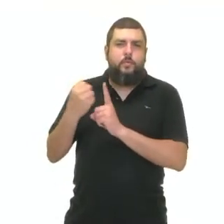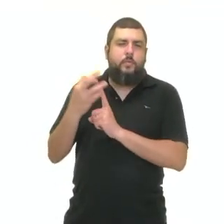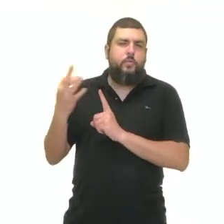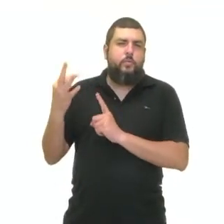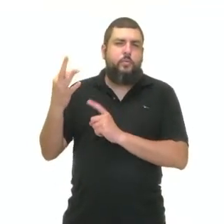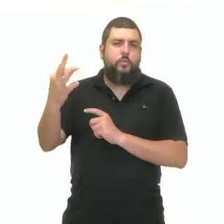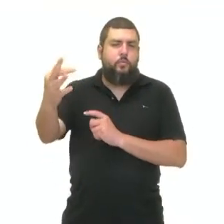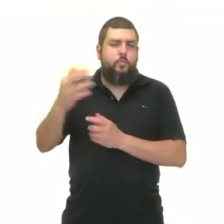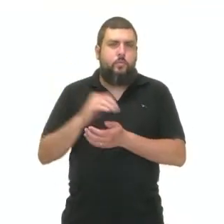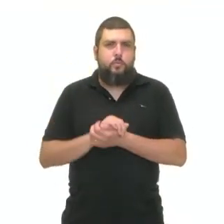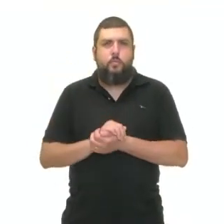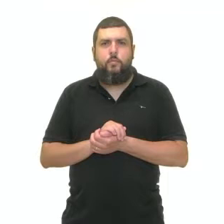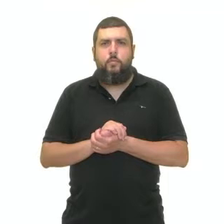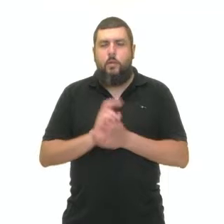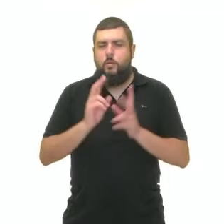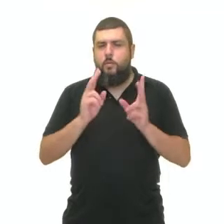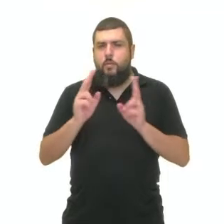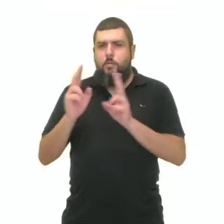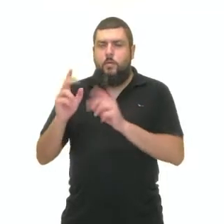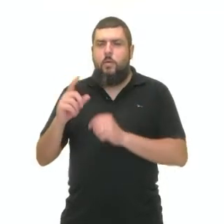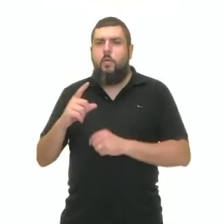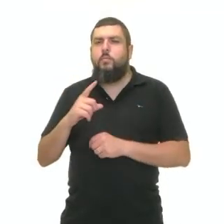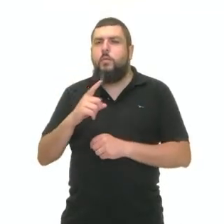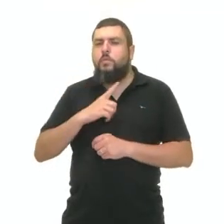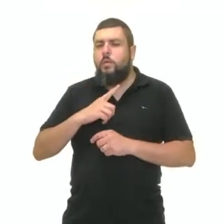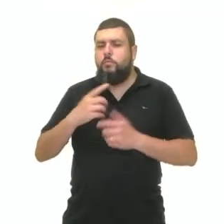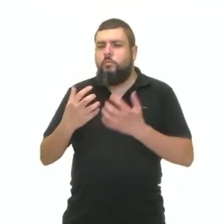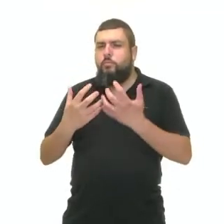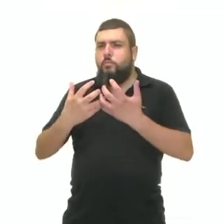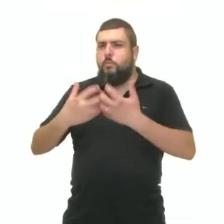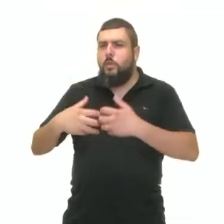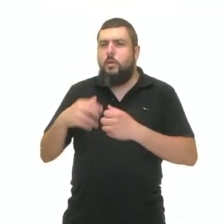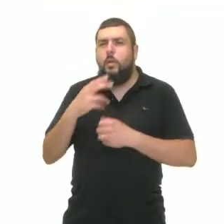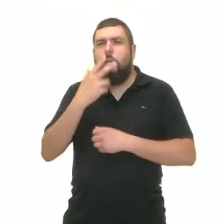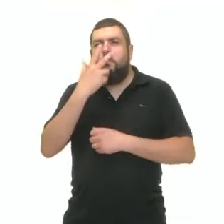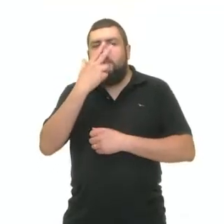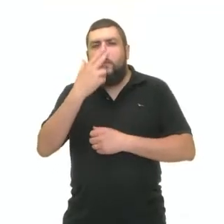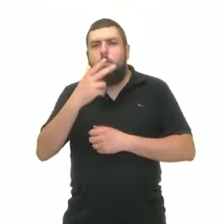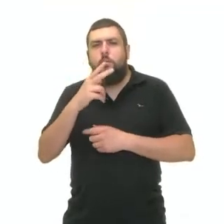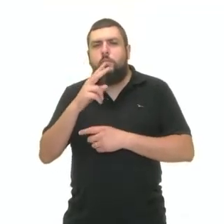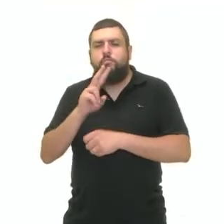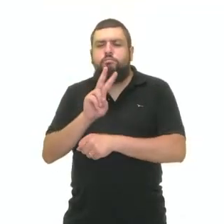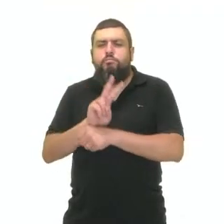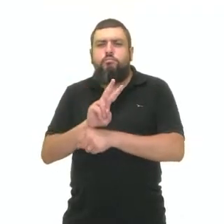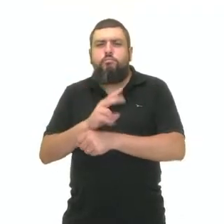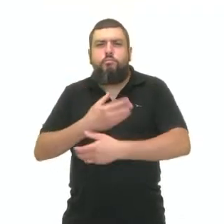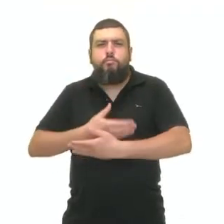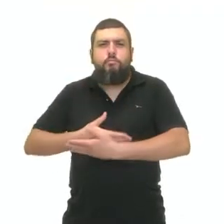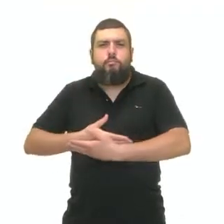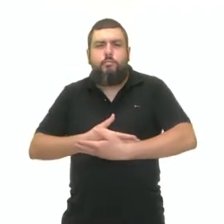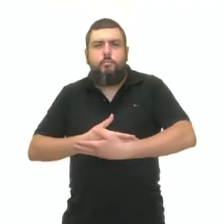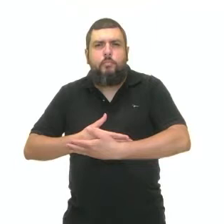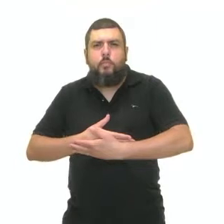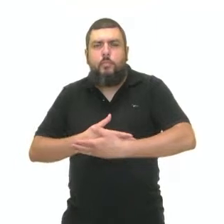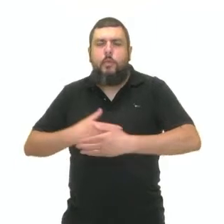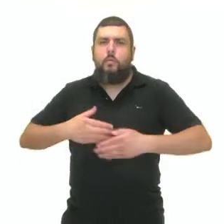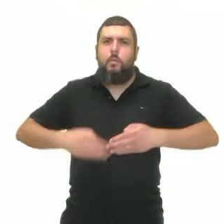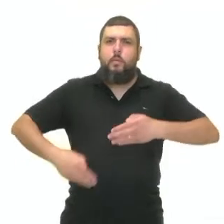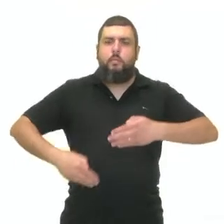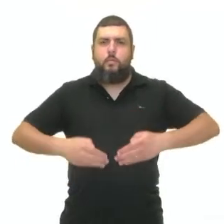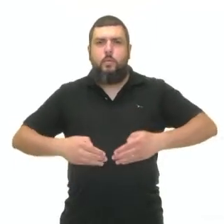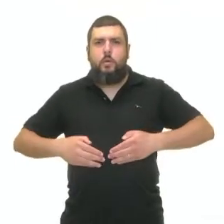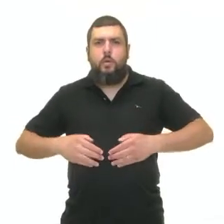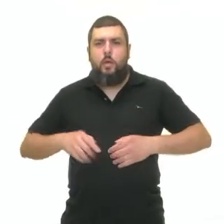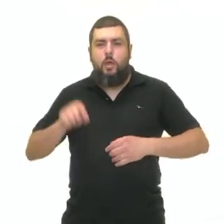seus episódios é apresentado um dispositivo que atua como uma babá eletrônica mais desenvolvida, capaz de selecionar